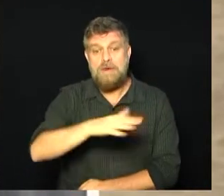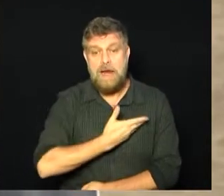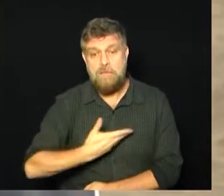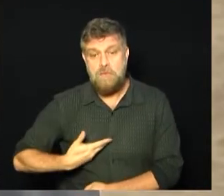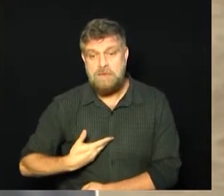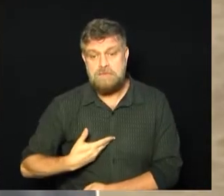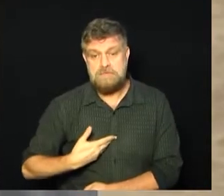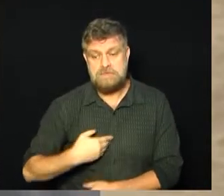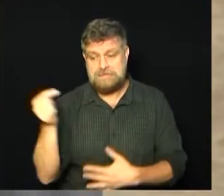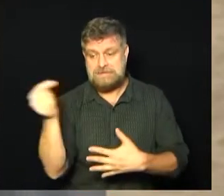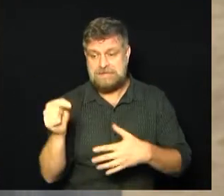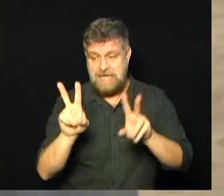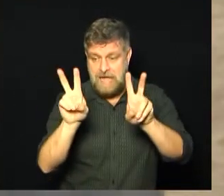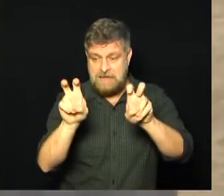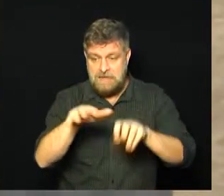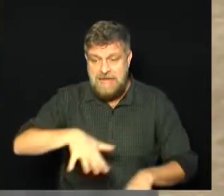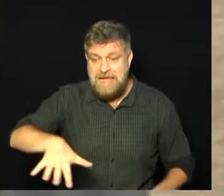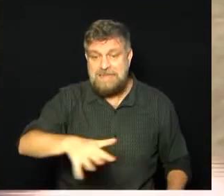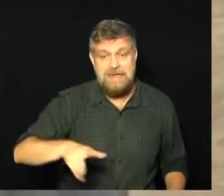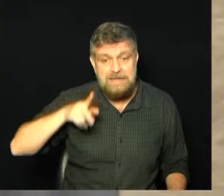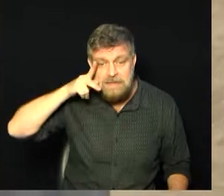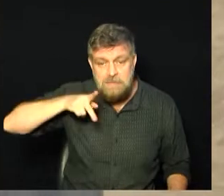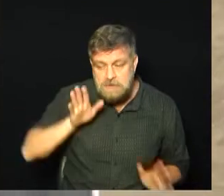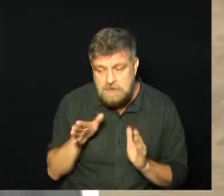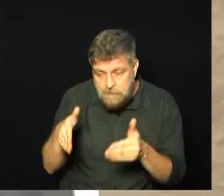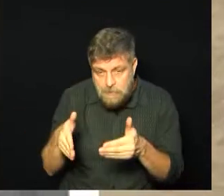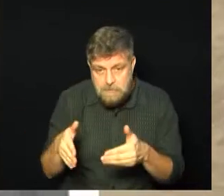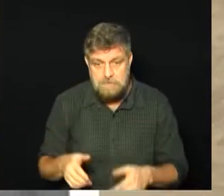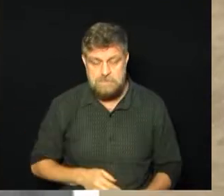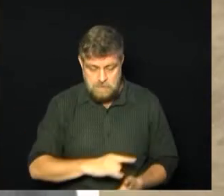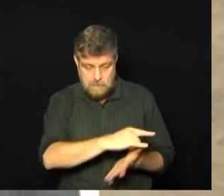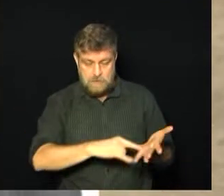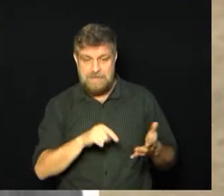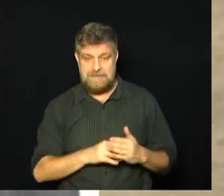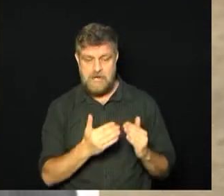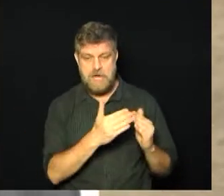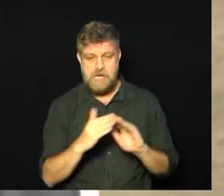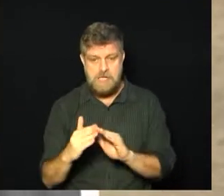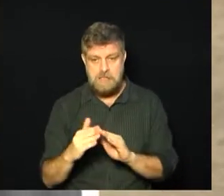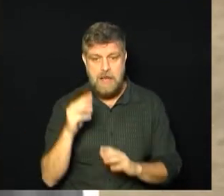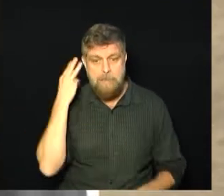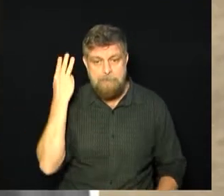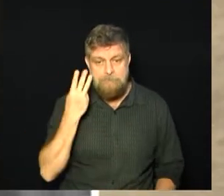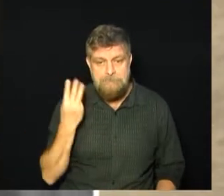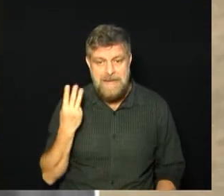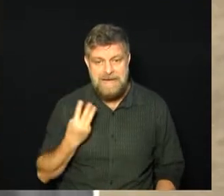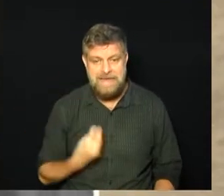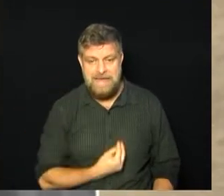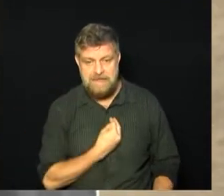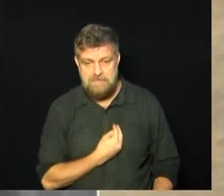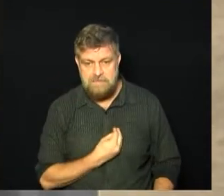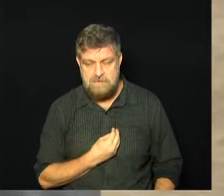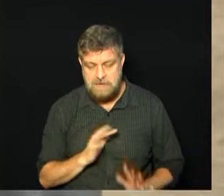sobre determinados temas do campo da política. Nesse caso, o acampamento Marielle Vive é um grupo